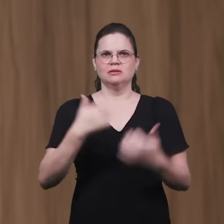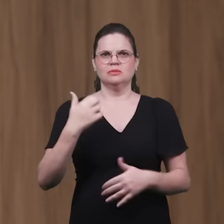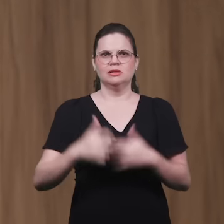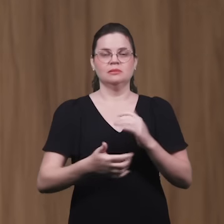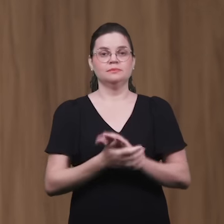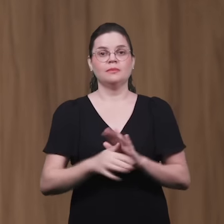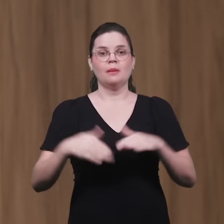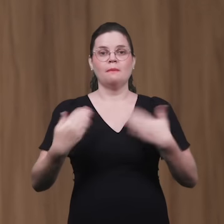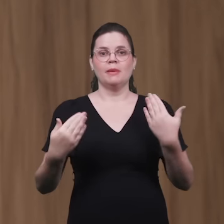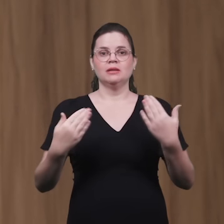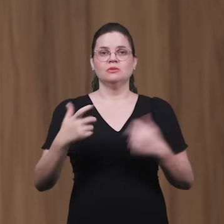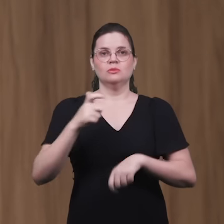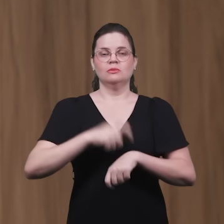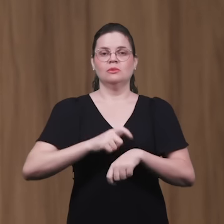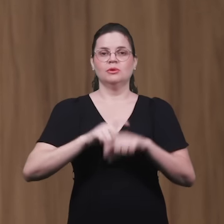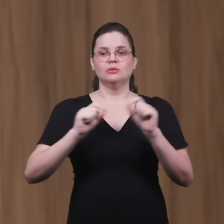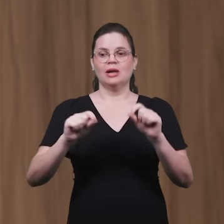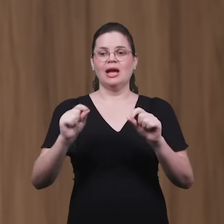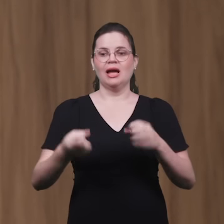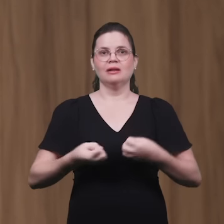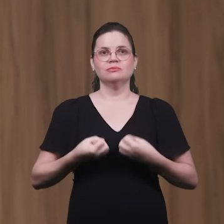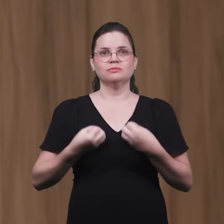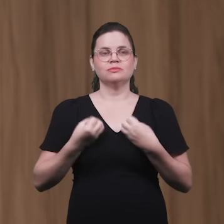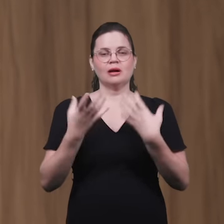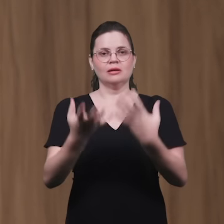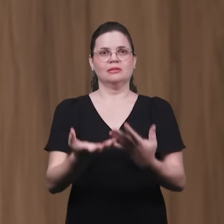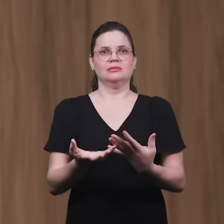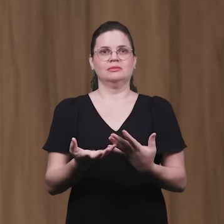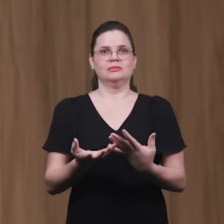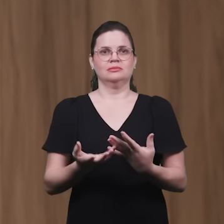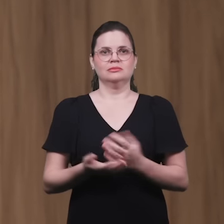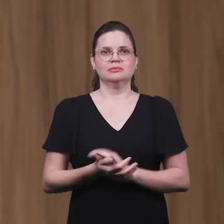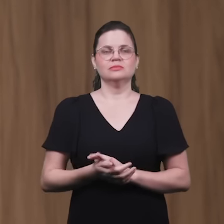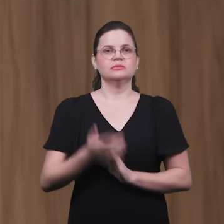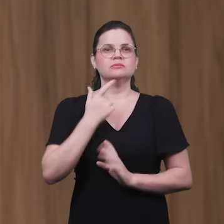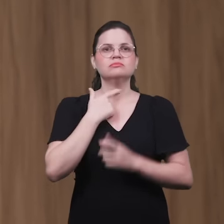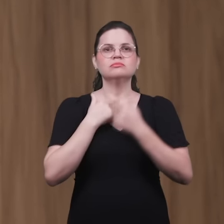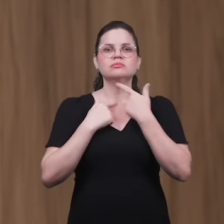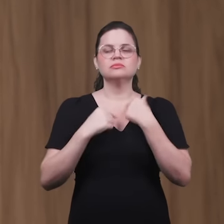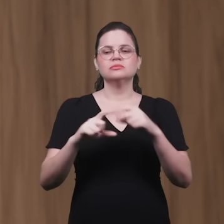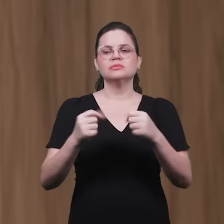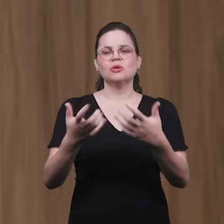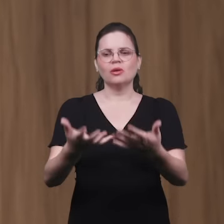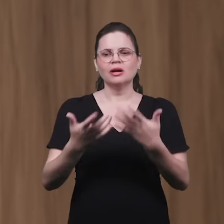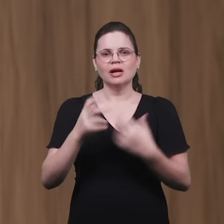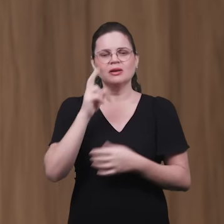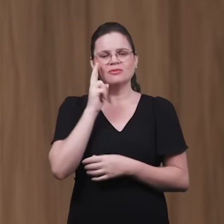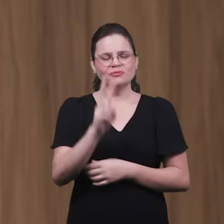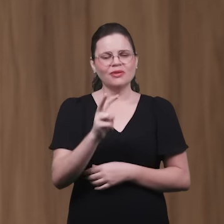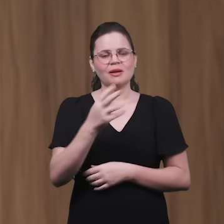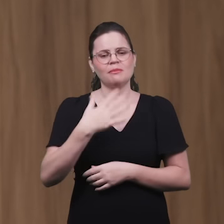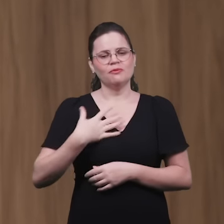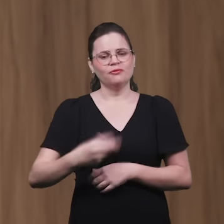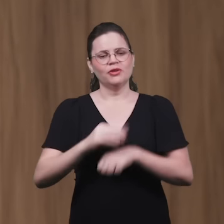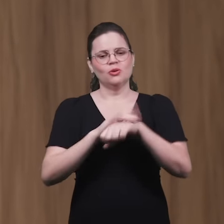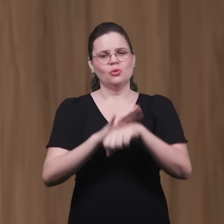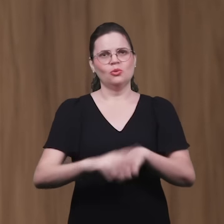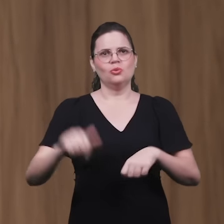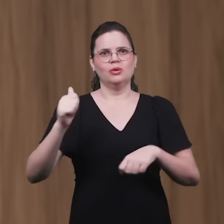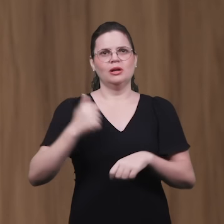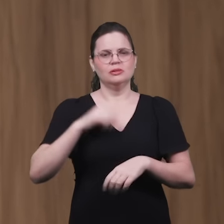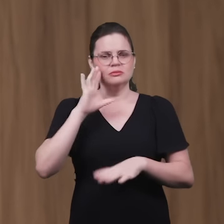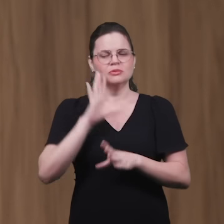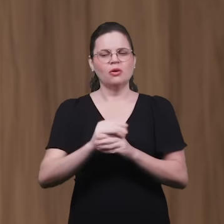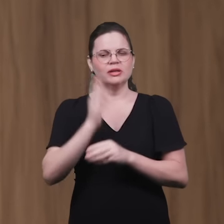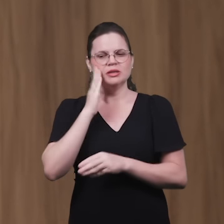num determinado momento, ela expressou o desejo de ver aquela criança curada, e eu entendi que era a